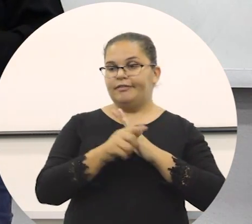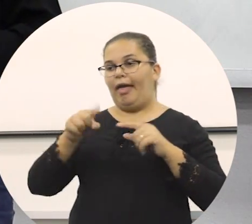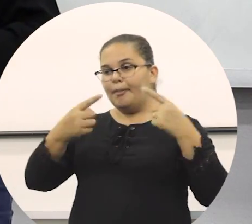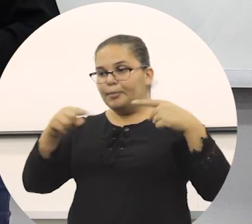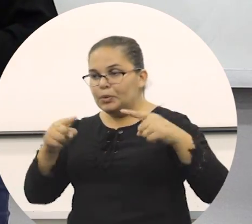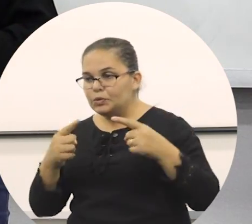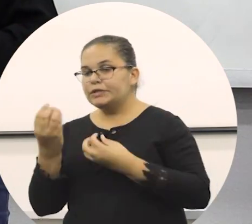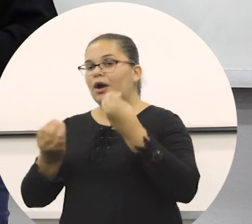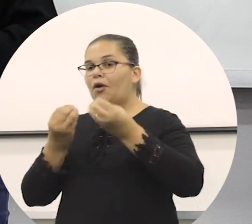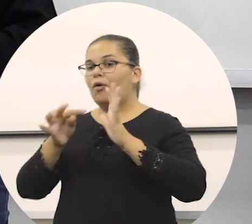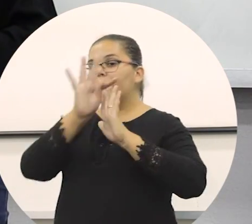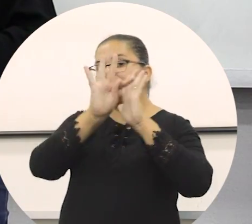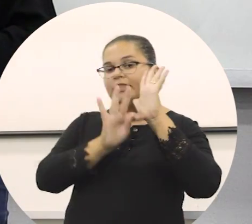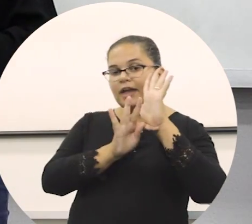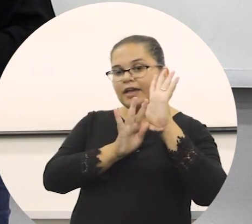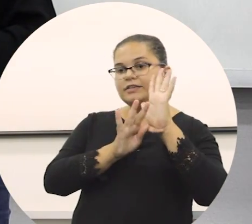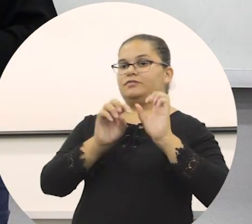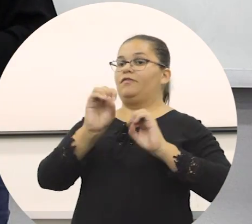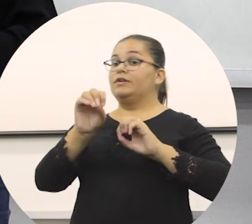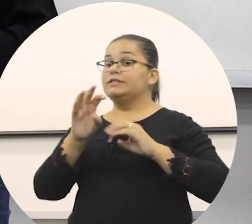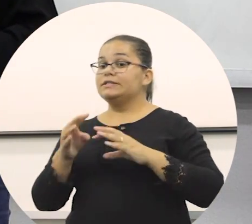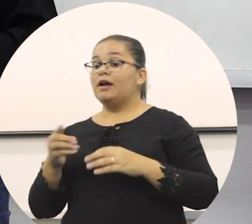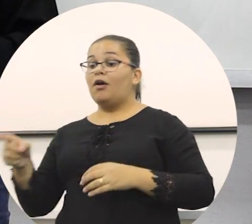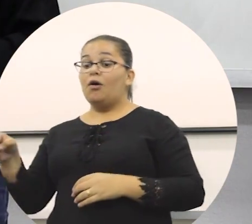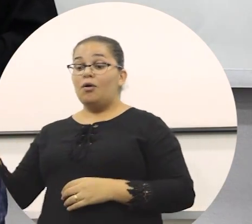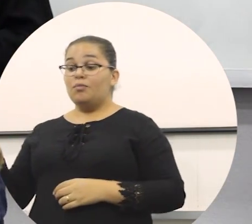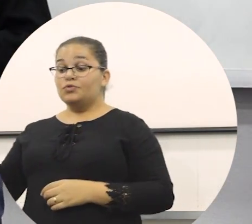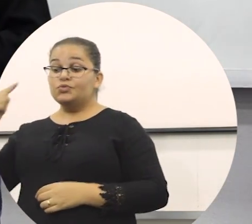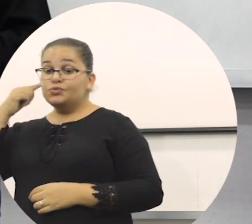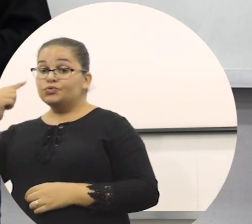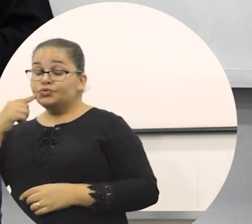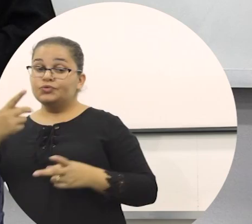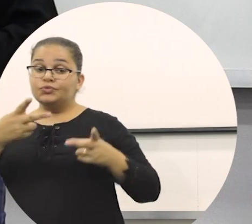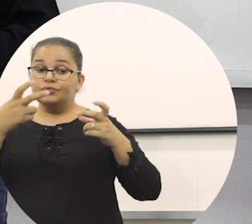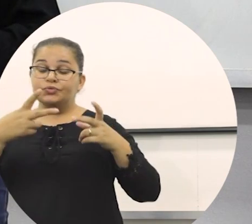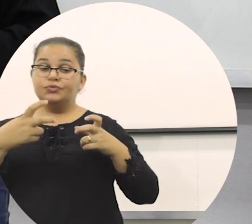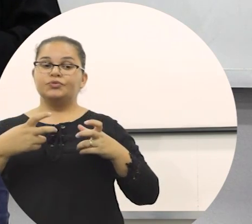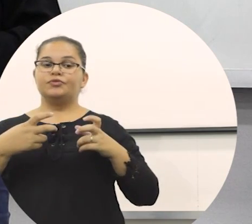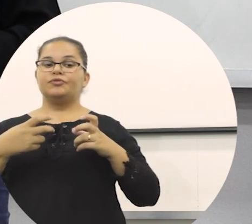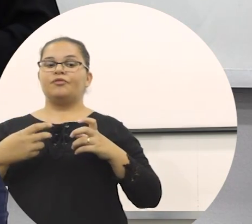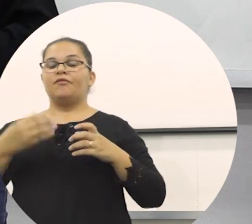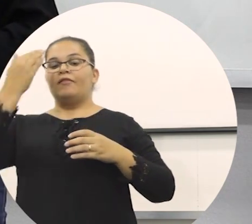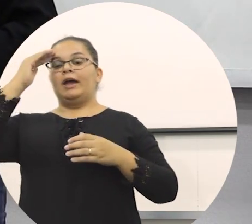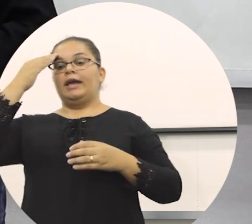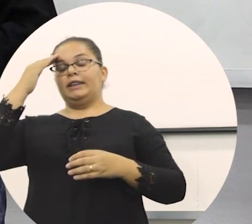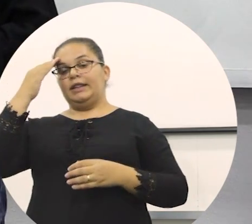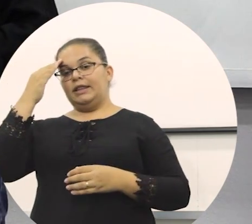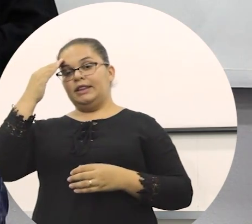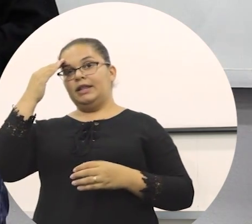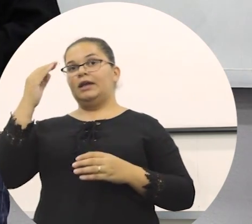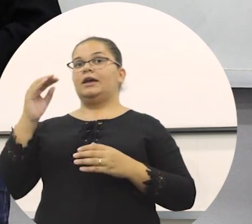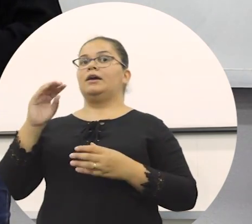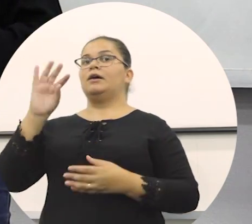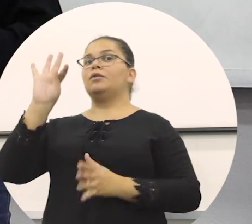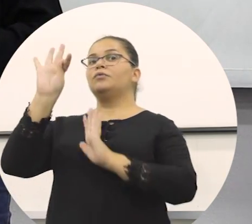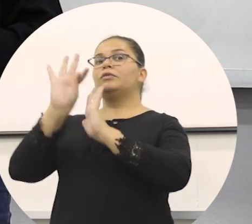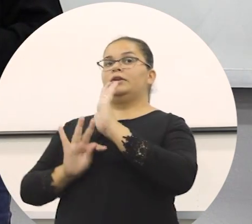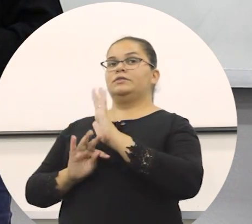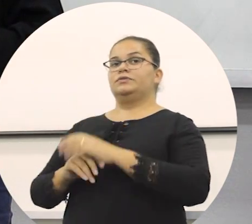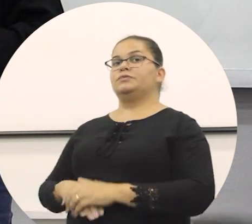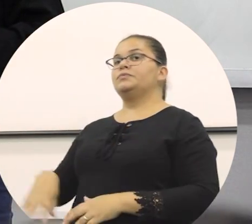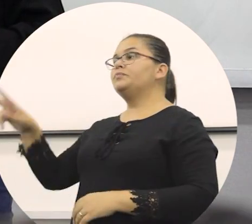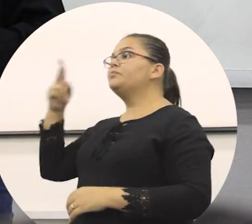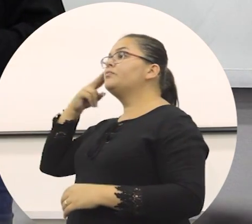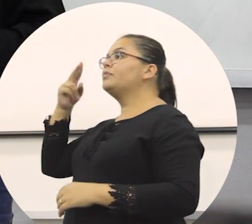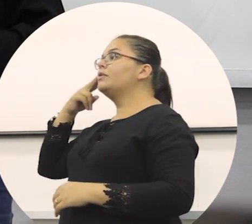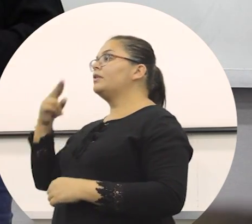posso trabalhar aquele texto? Né? Como é que eu vou dar acesso para você pensar na massa, na mensagem, no primeiro ano? Naquele texto. Mas é que tá. A gente tem